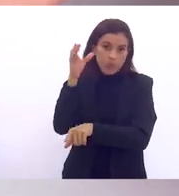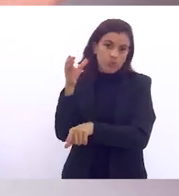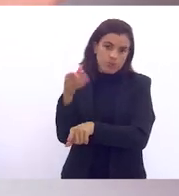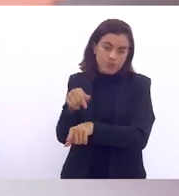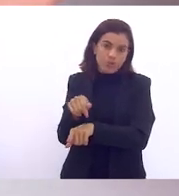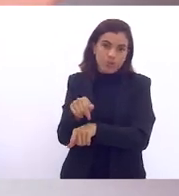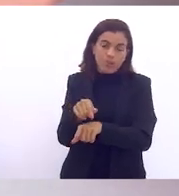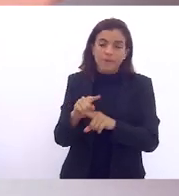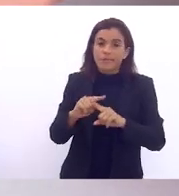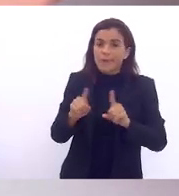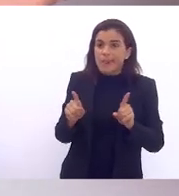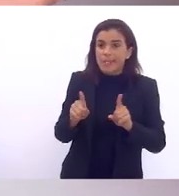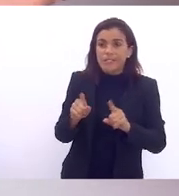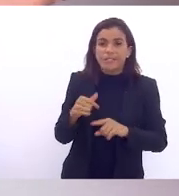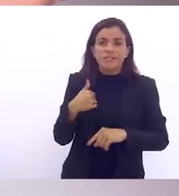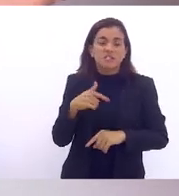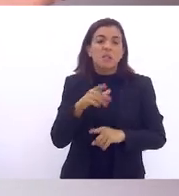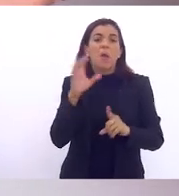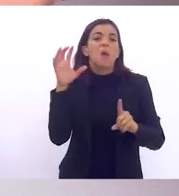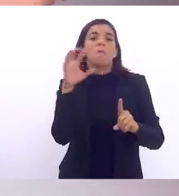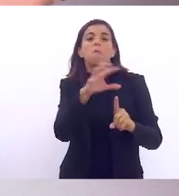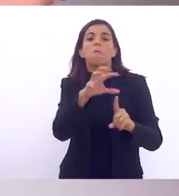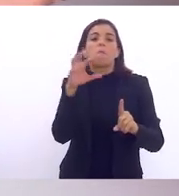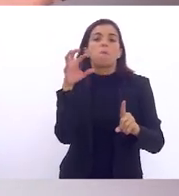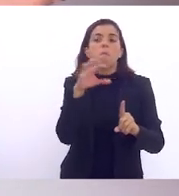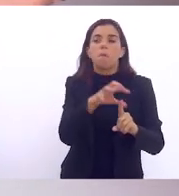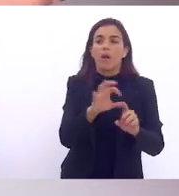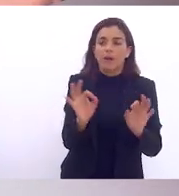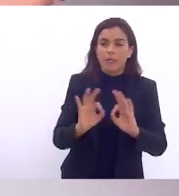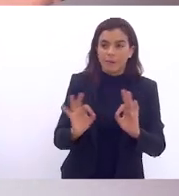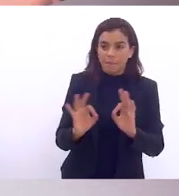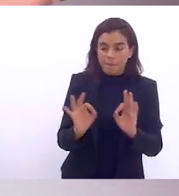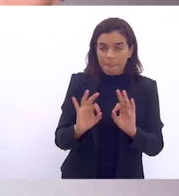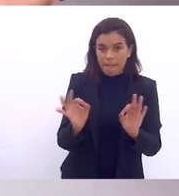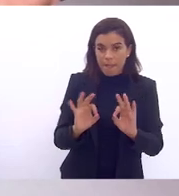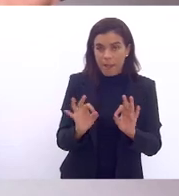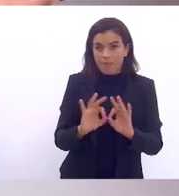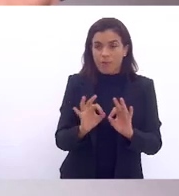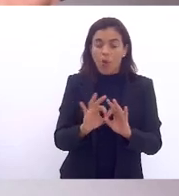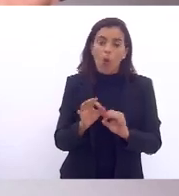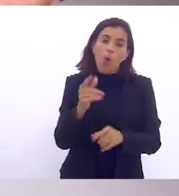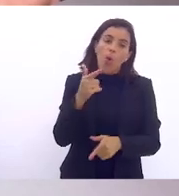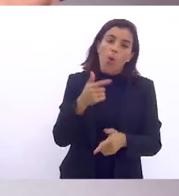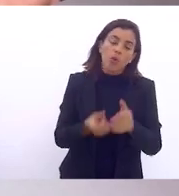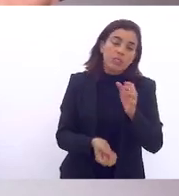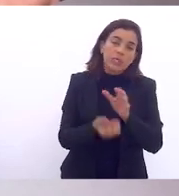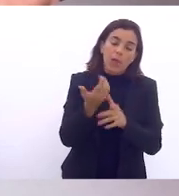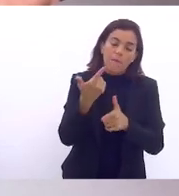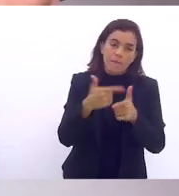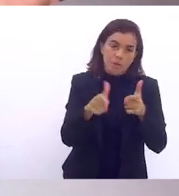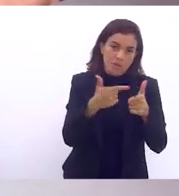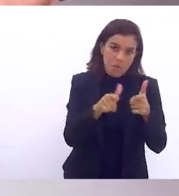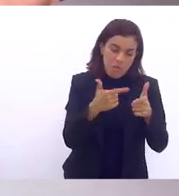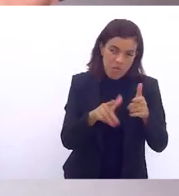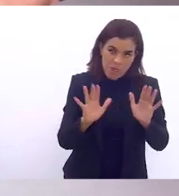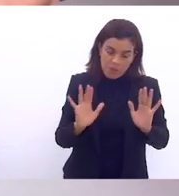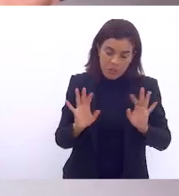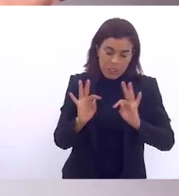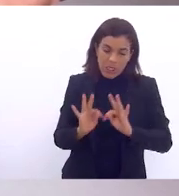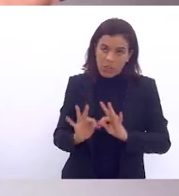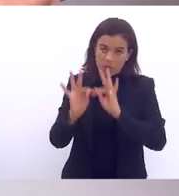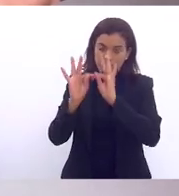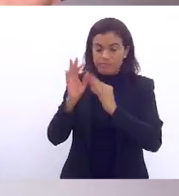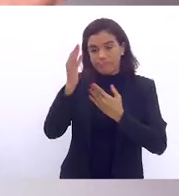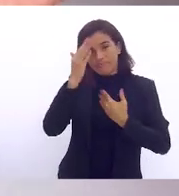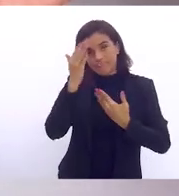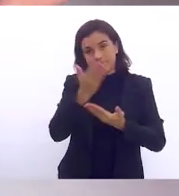aqui de alguma forma asfixiar ou de alguma forma se tornar um obice pra implantação da tecnologia junto à empresa